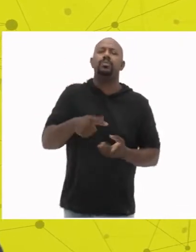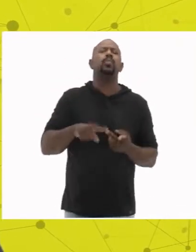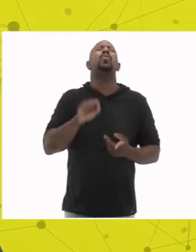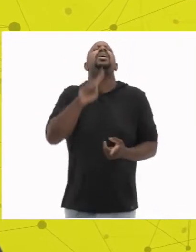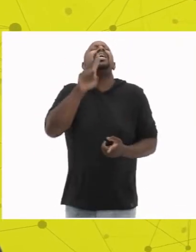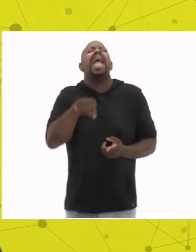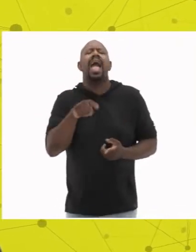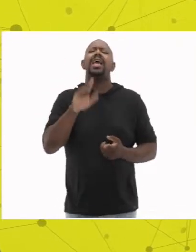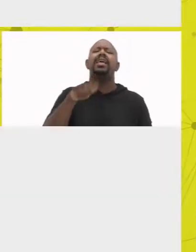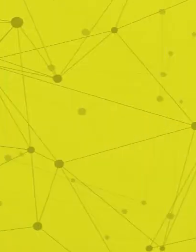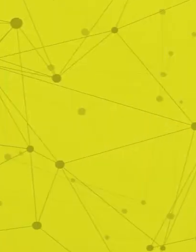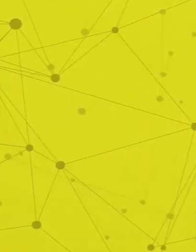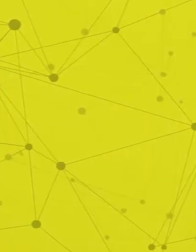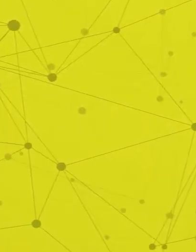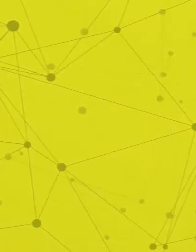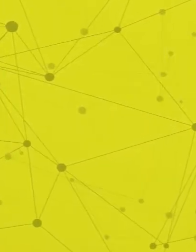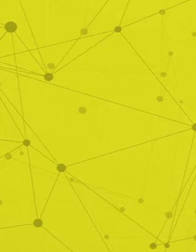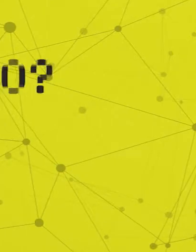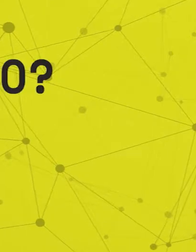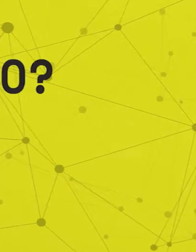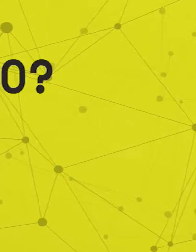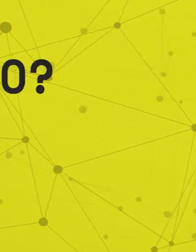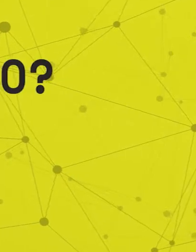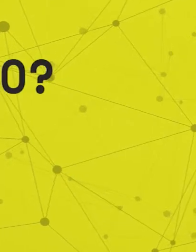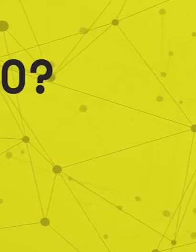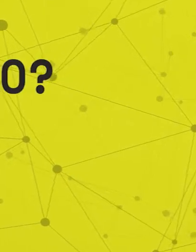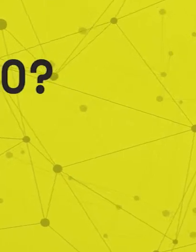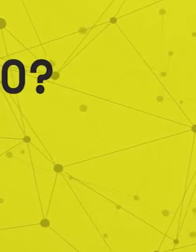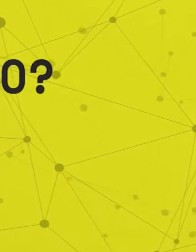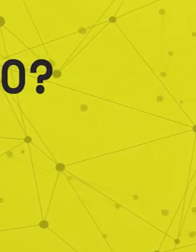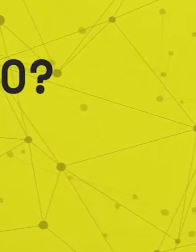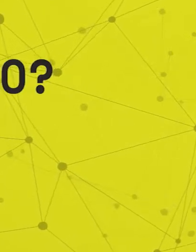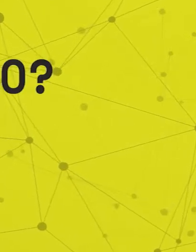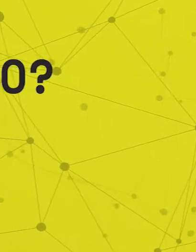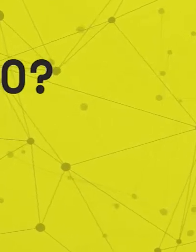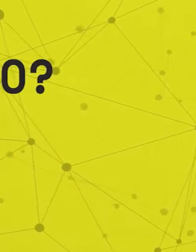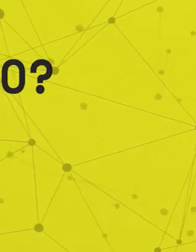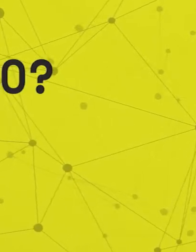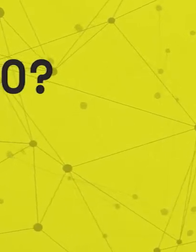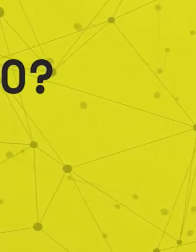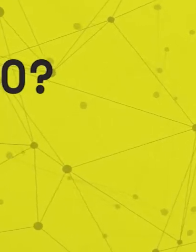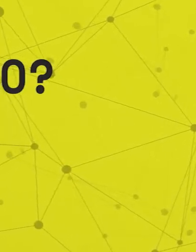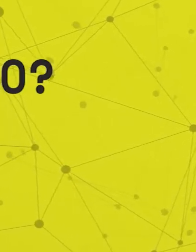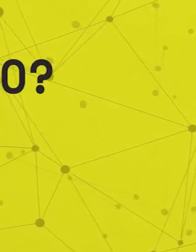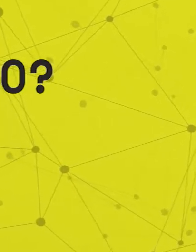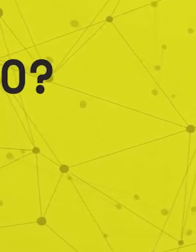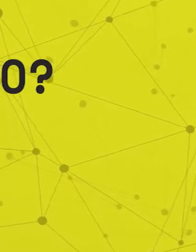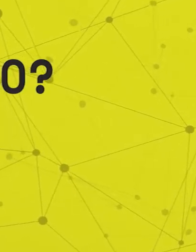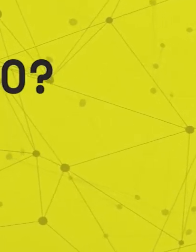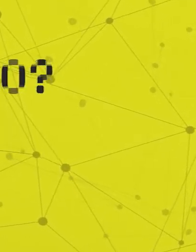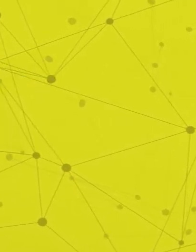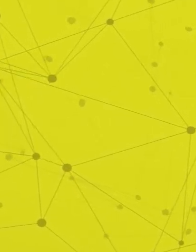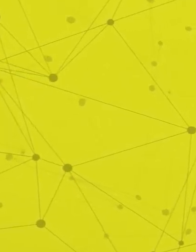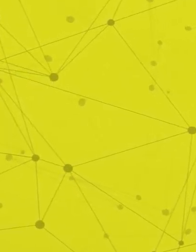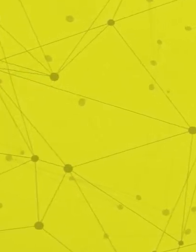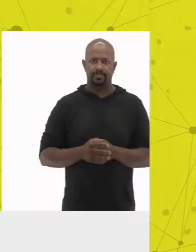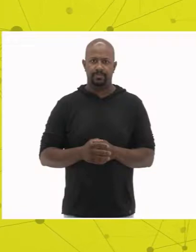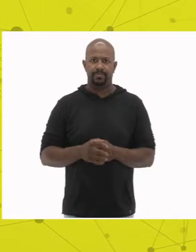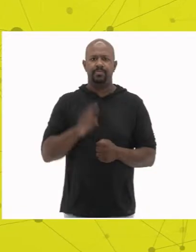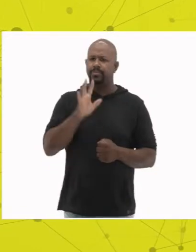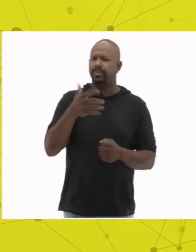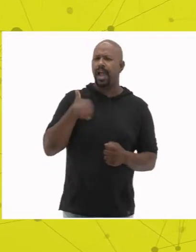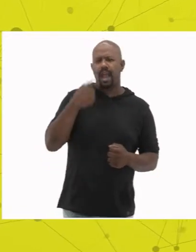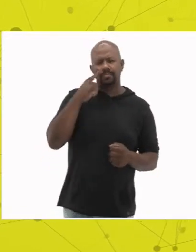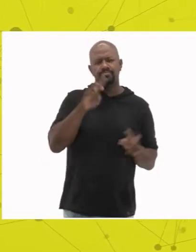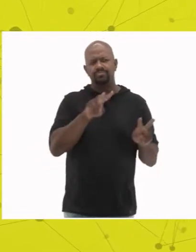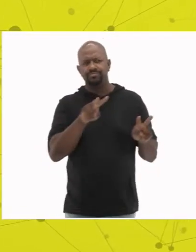é gamificação? Sobre o pequeno quadrado na cor branca, em letras pretas, o que é gamificação?